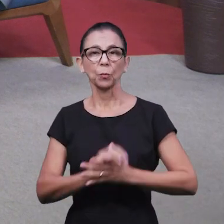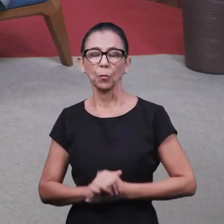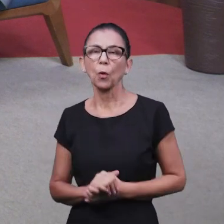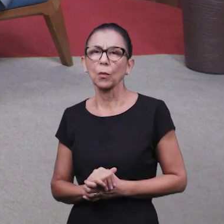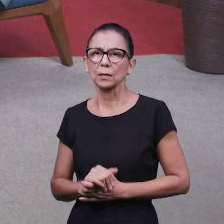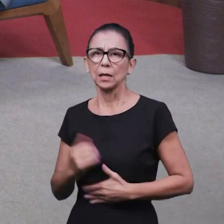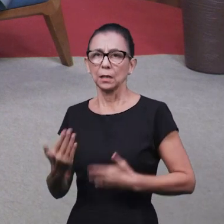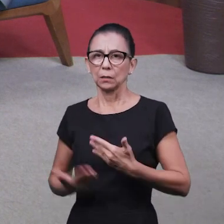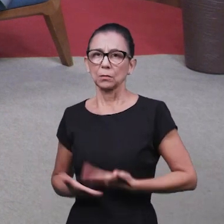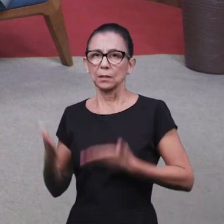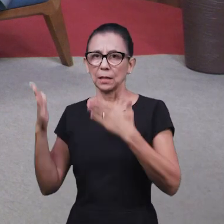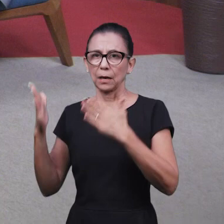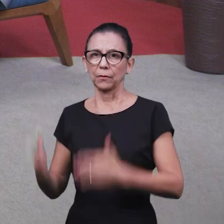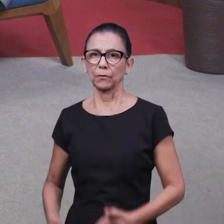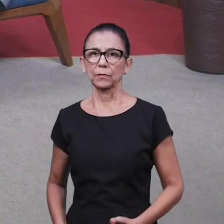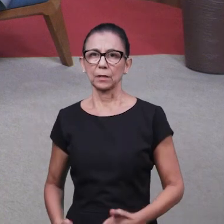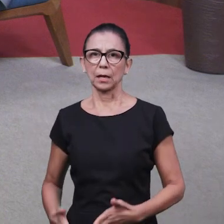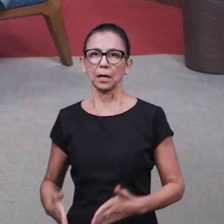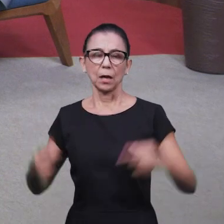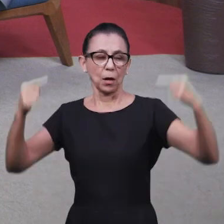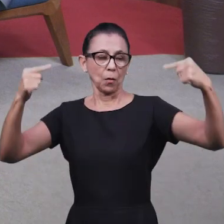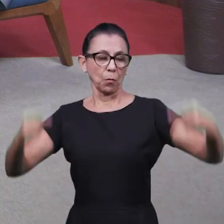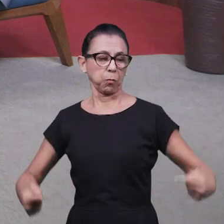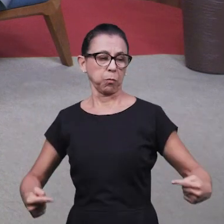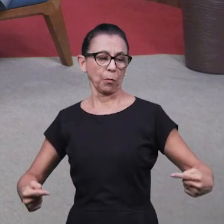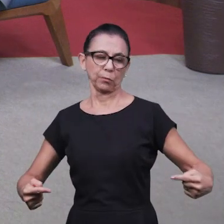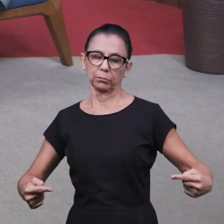a oposição, eles venceram o opositor, né?